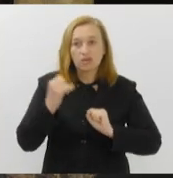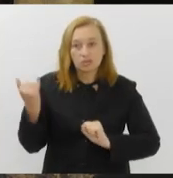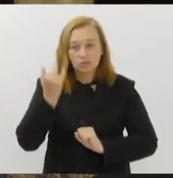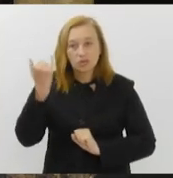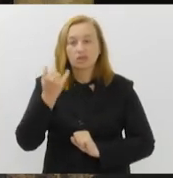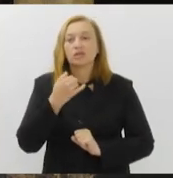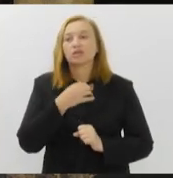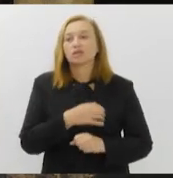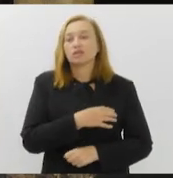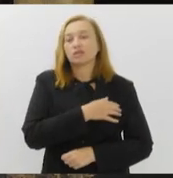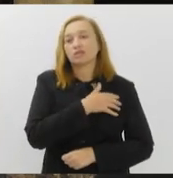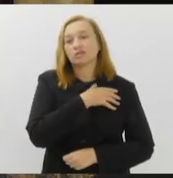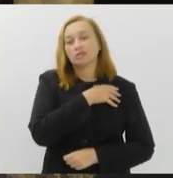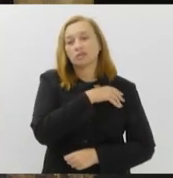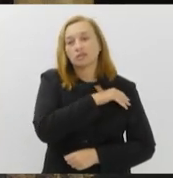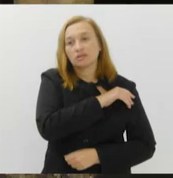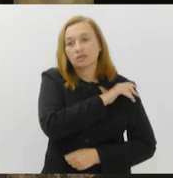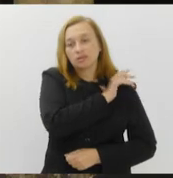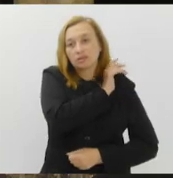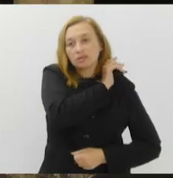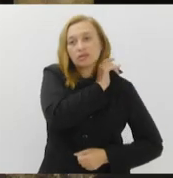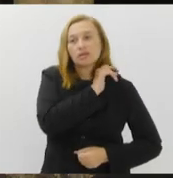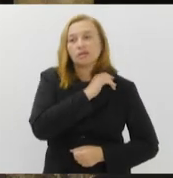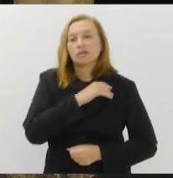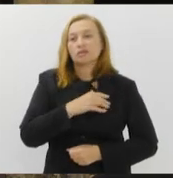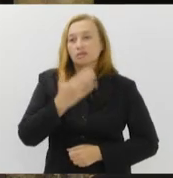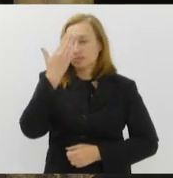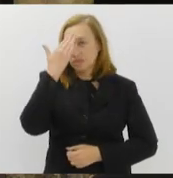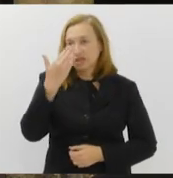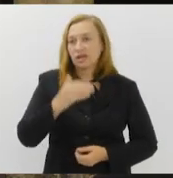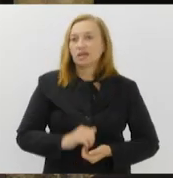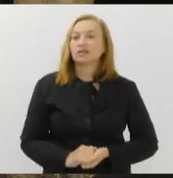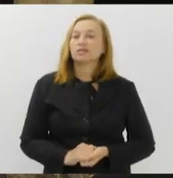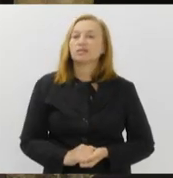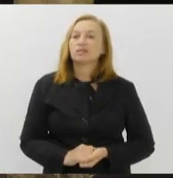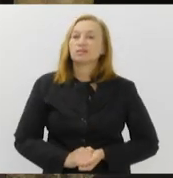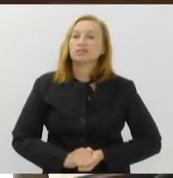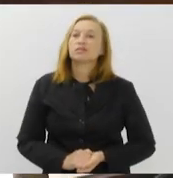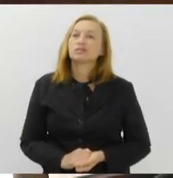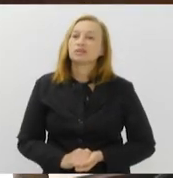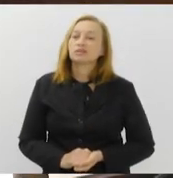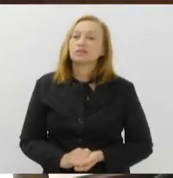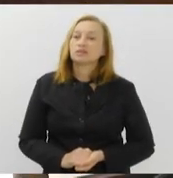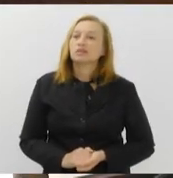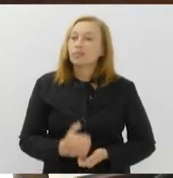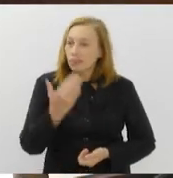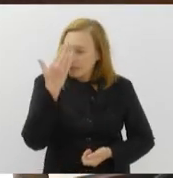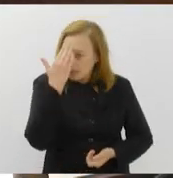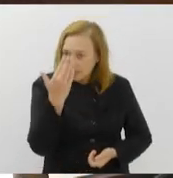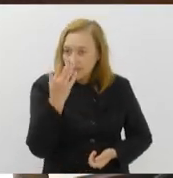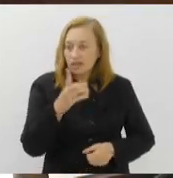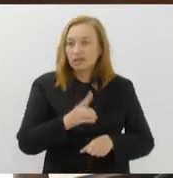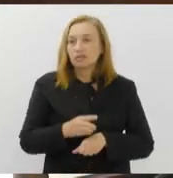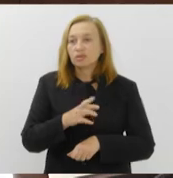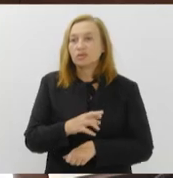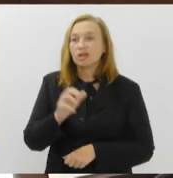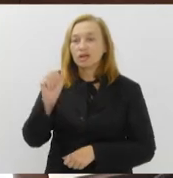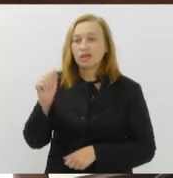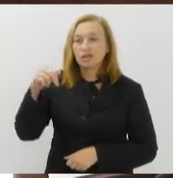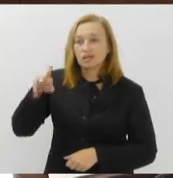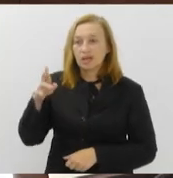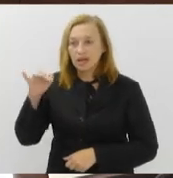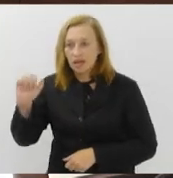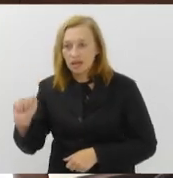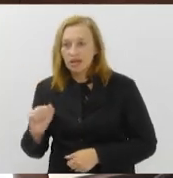importante. Muito obrigada. Era isso que eu queria colocar. Muito obrigada, doutora Andréia.